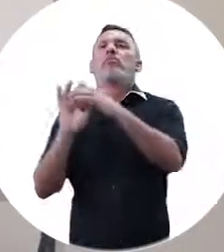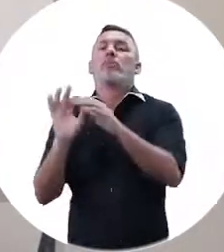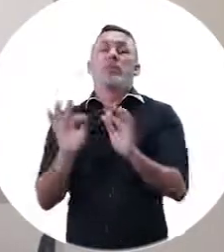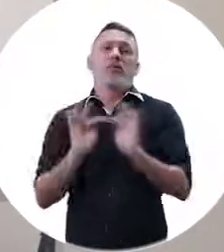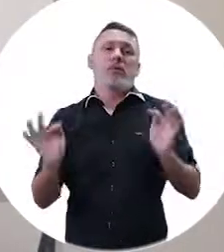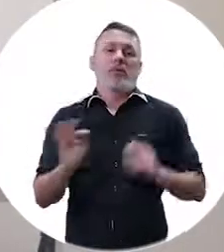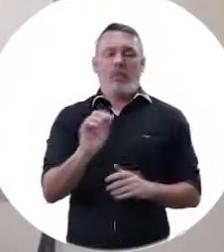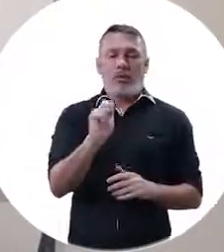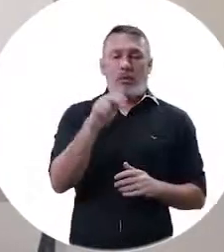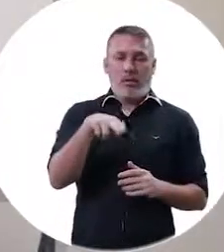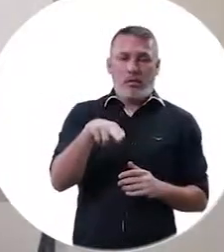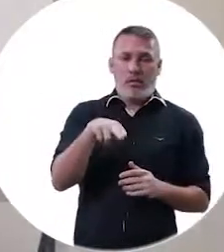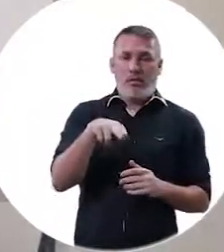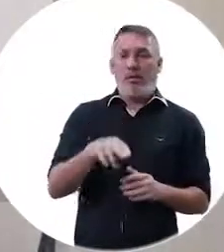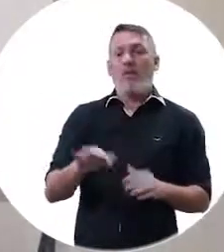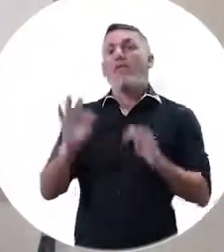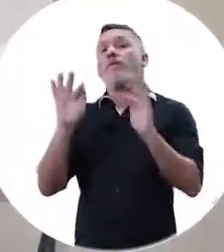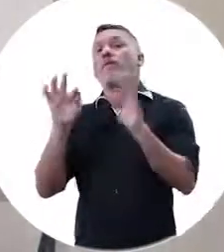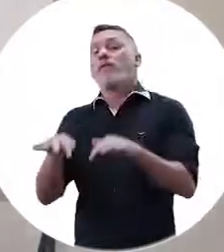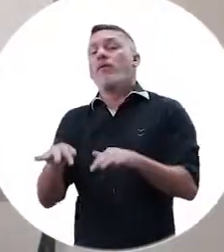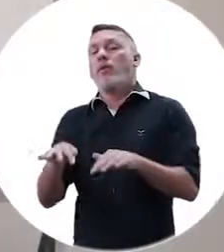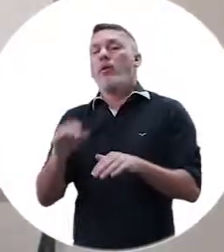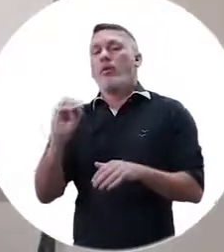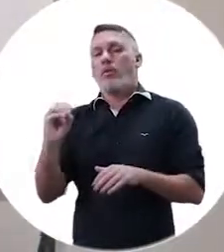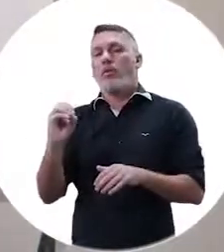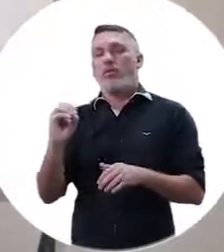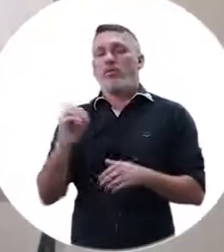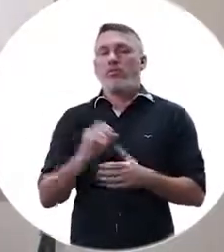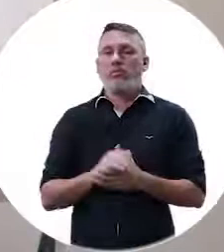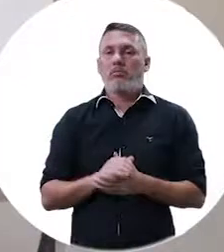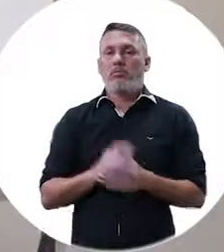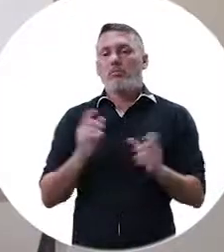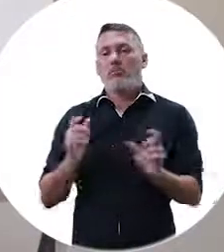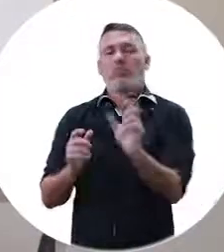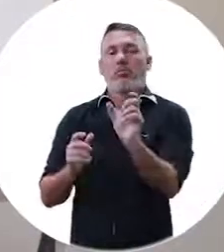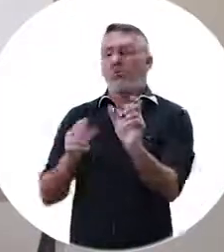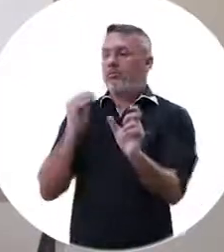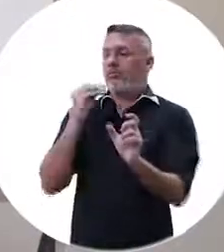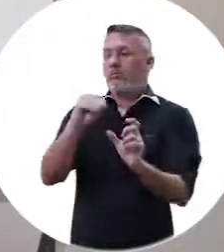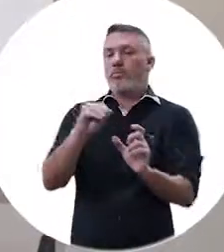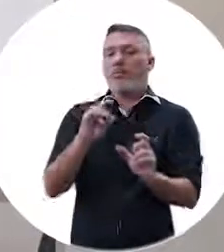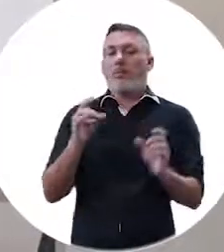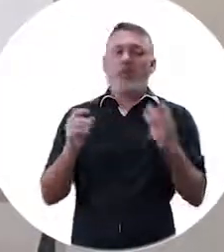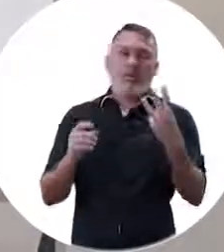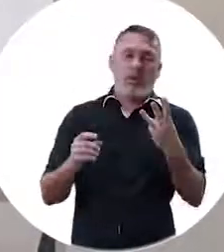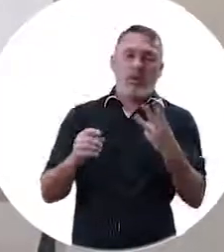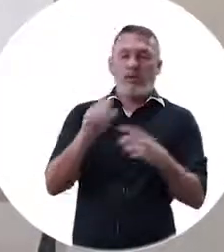simples, AN. Terminação de hidrocarboneto, O.